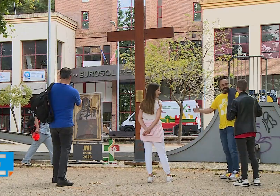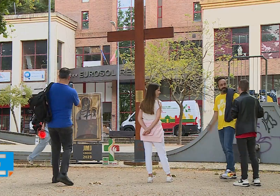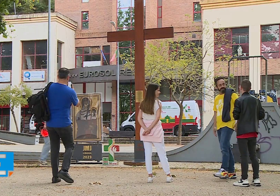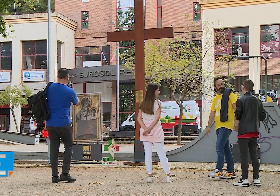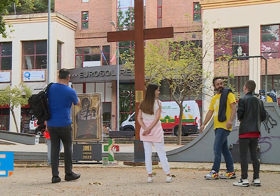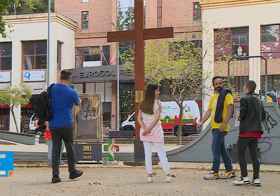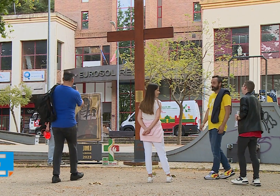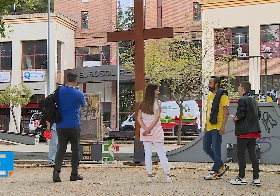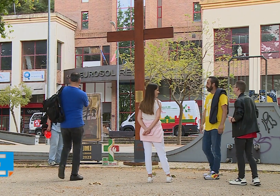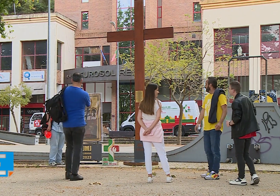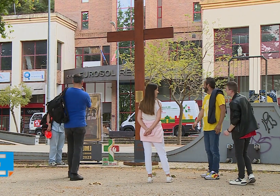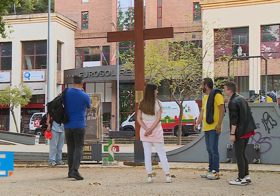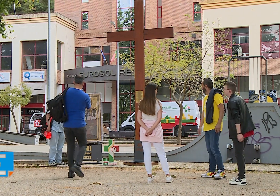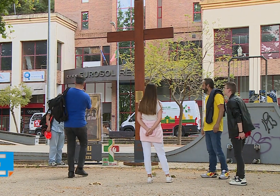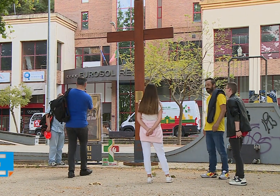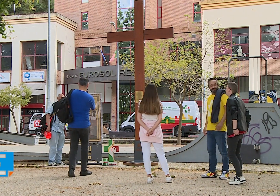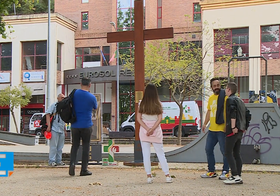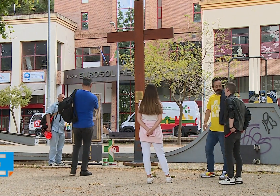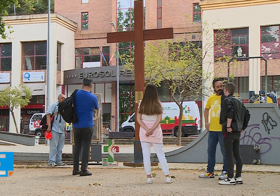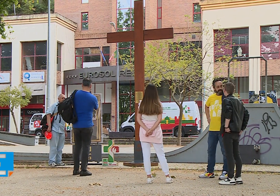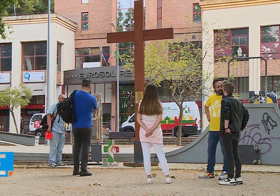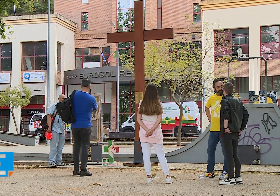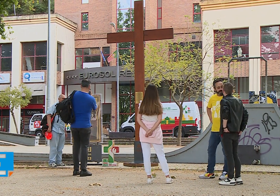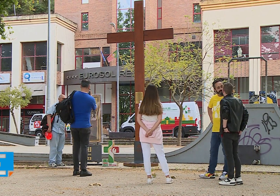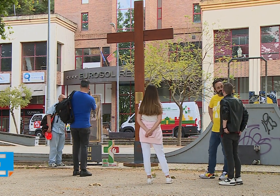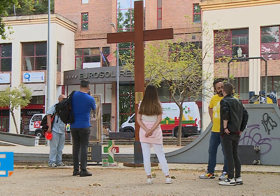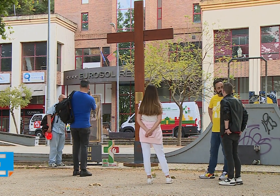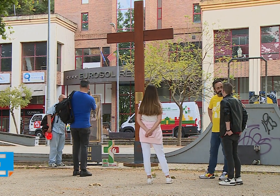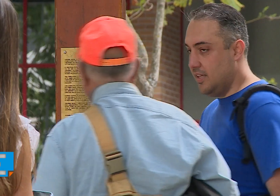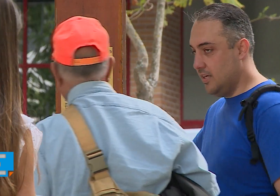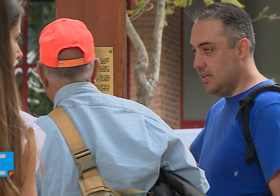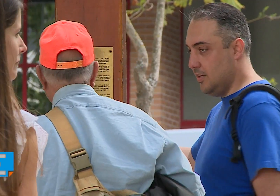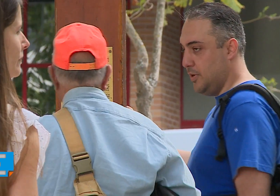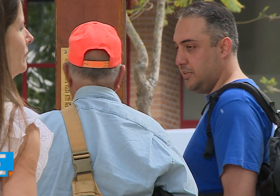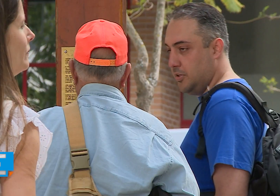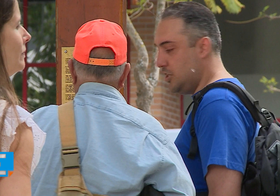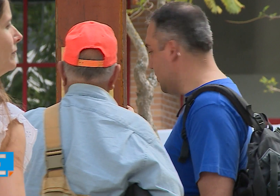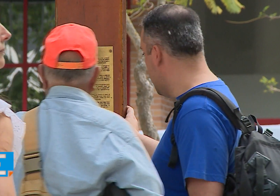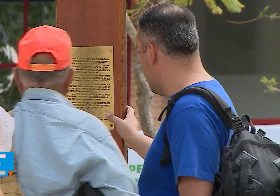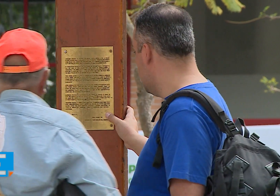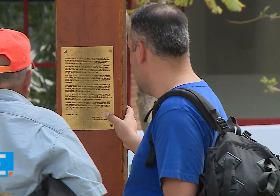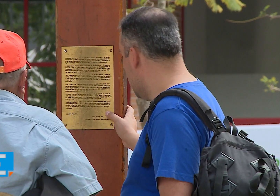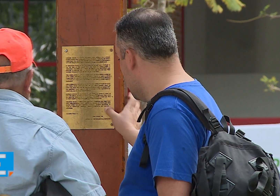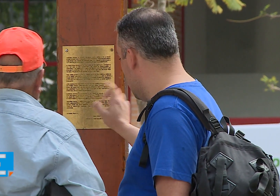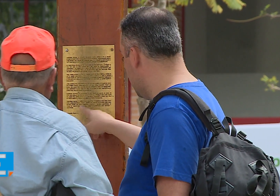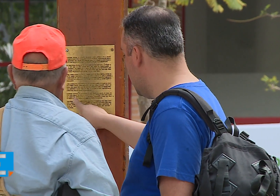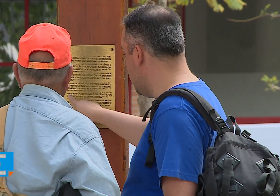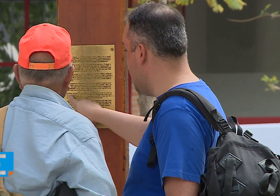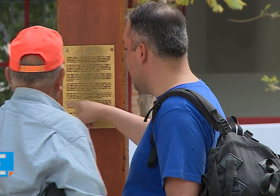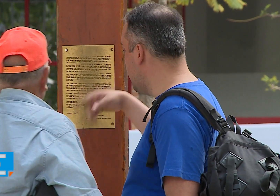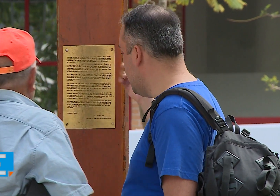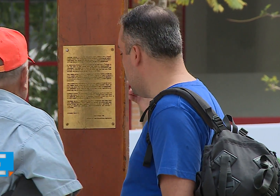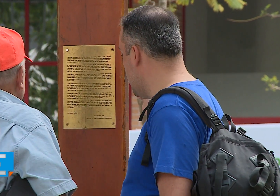tanto. É o caso de Blas Rodrigues, que nasceu na Venezuela e mora agora em Leiria. À porta de casa, encontrou os símbolos que